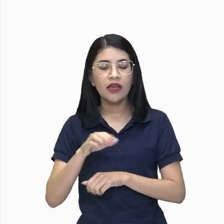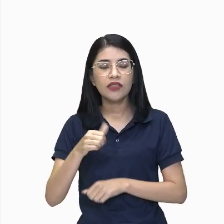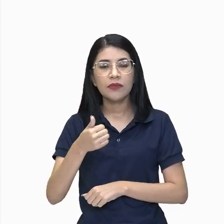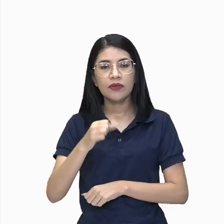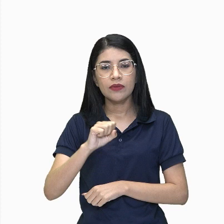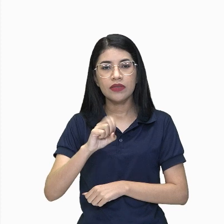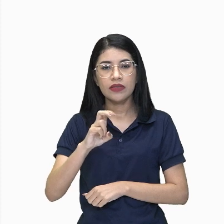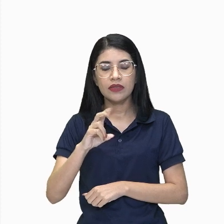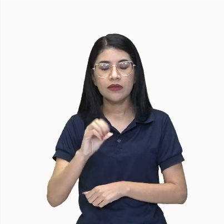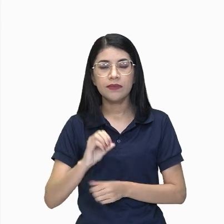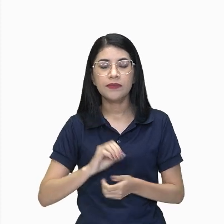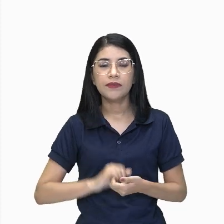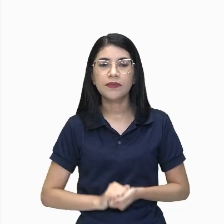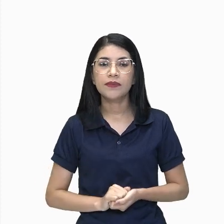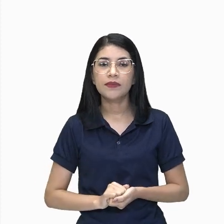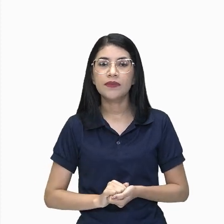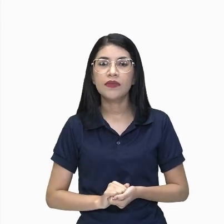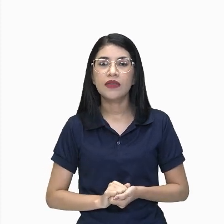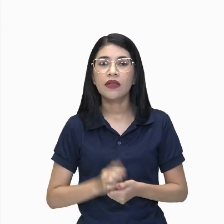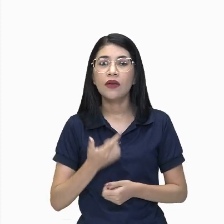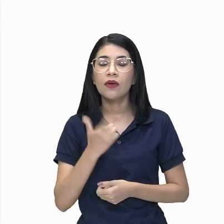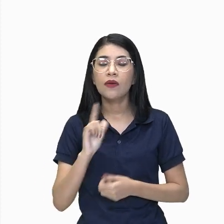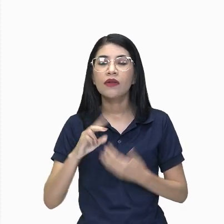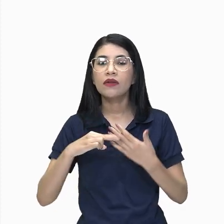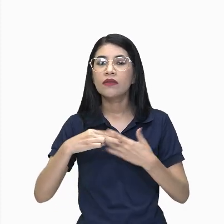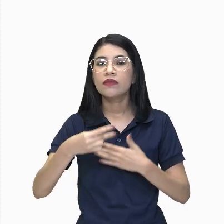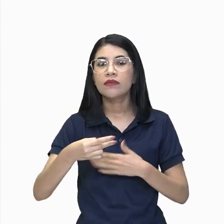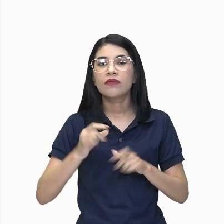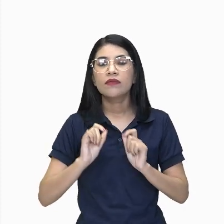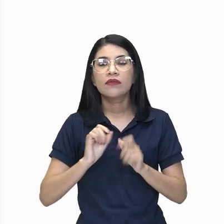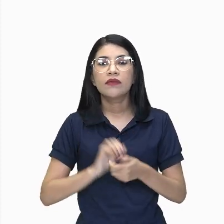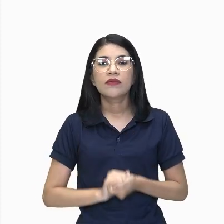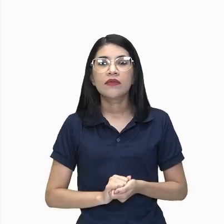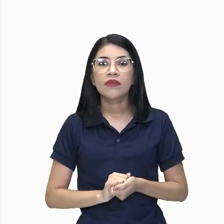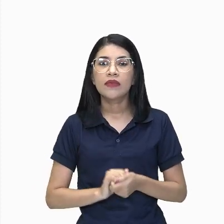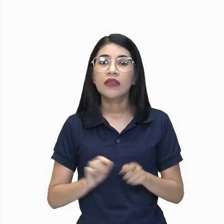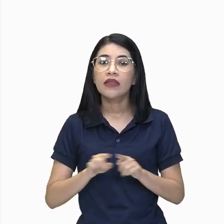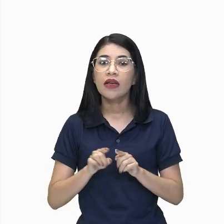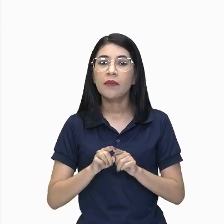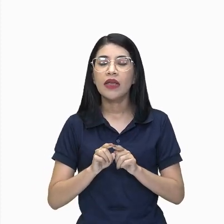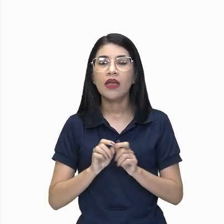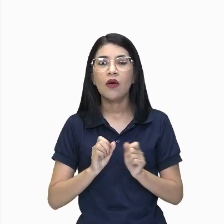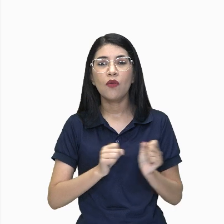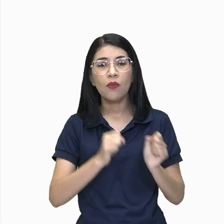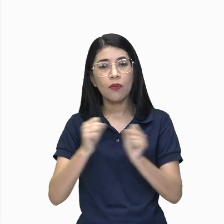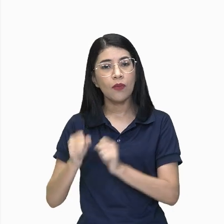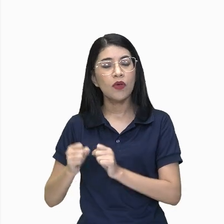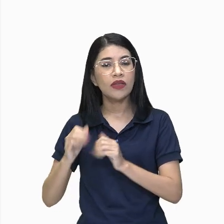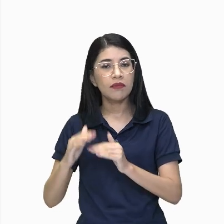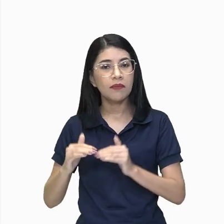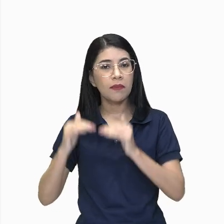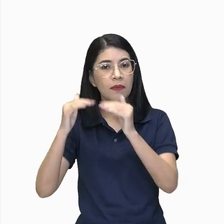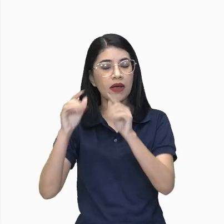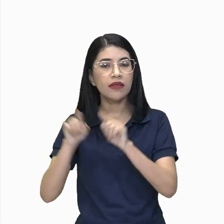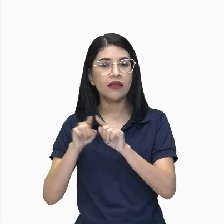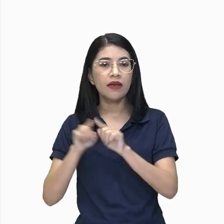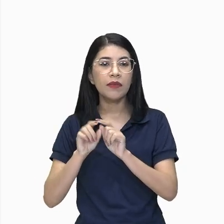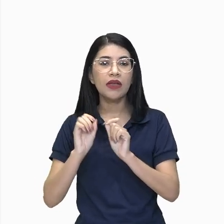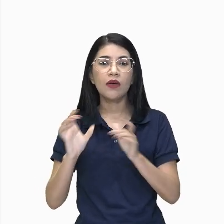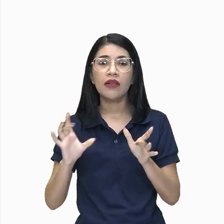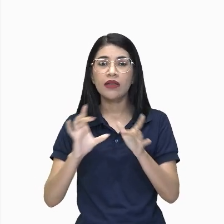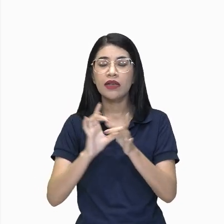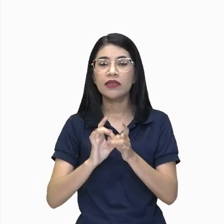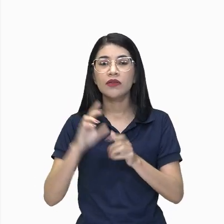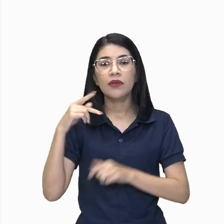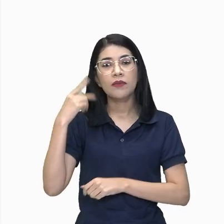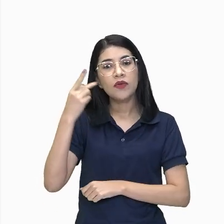1850. E mais uma característica, vamos lá? Aumentou o poder das oligarquias e sua ligação com a política e